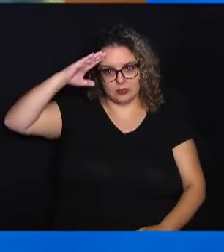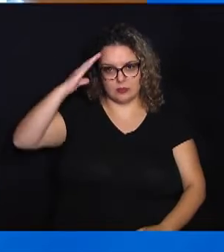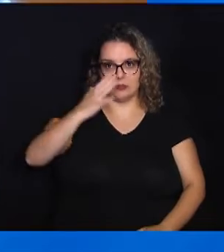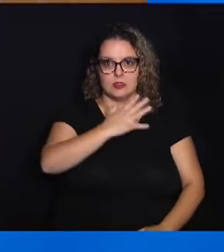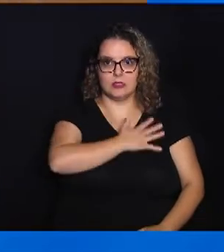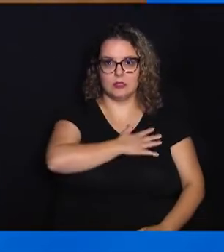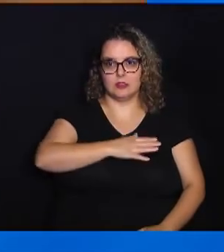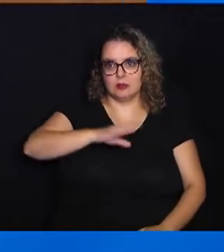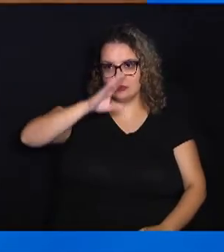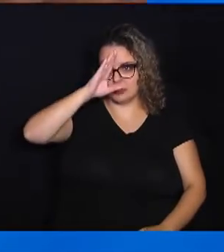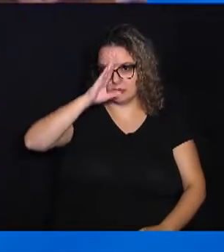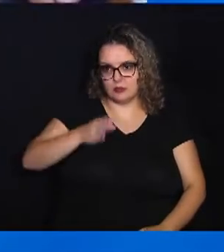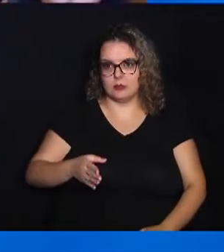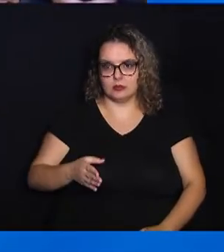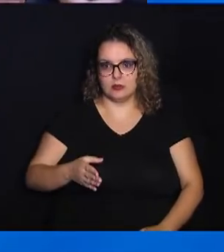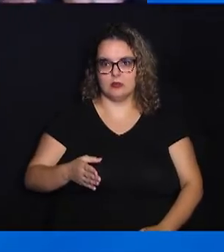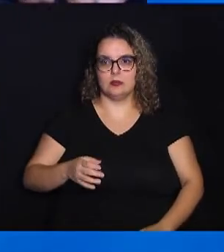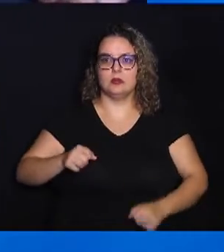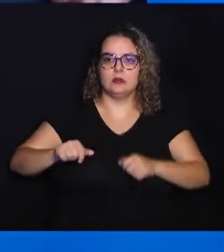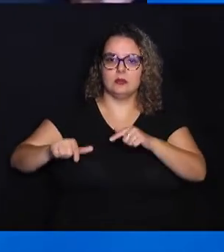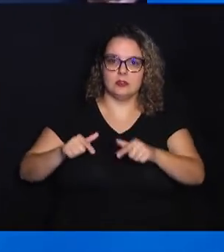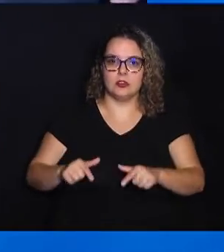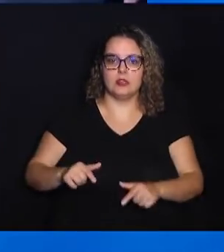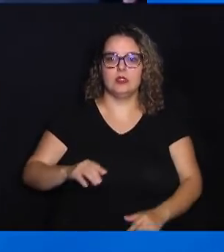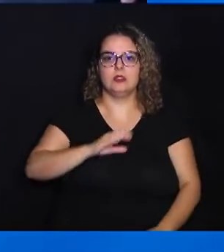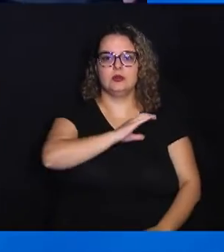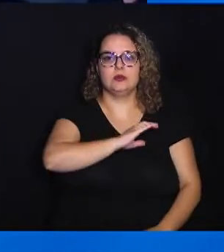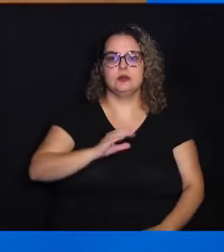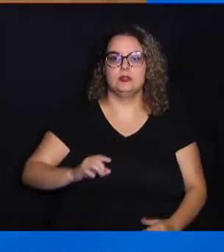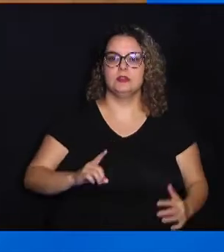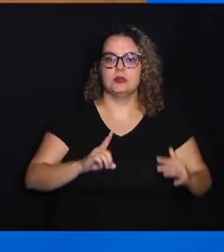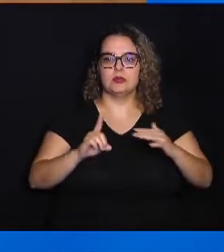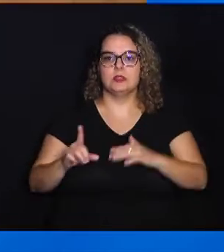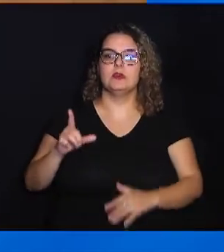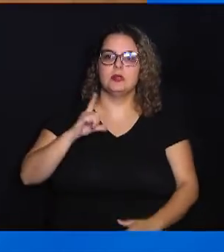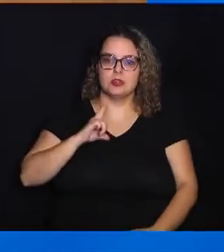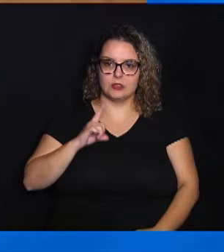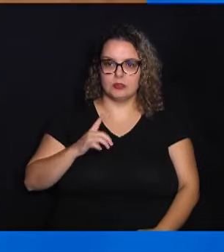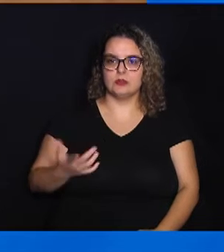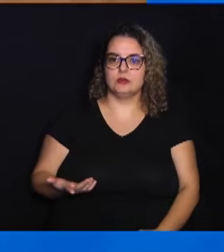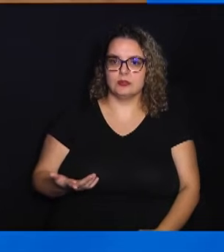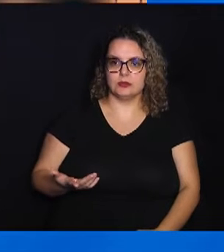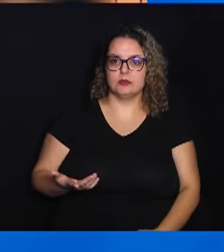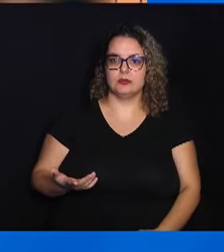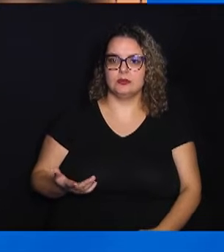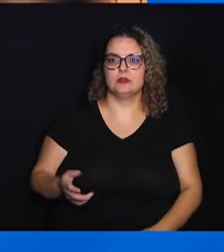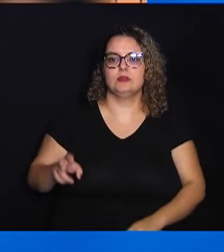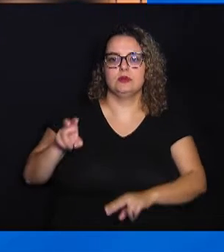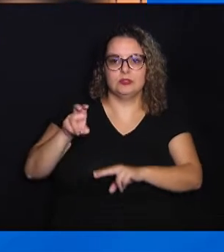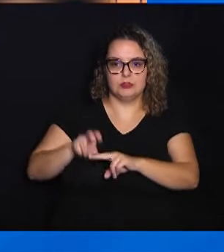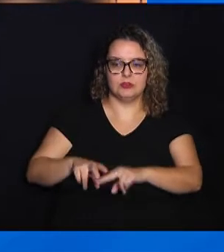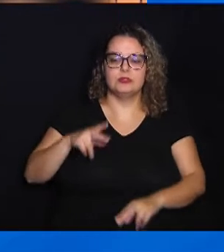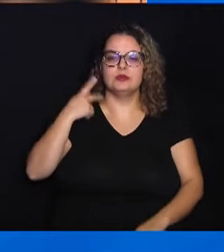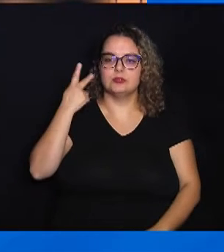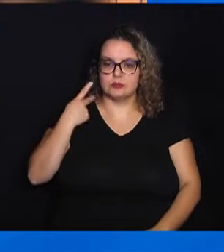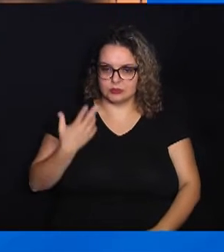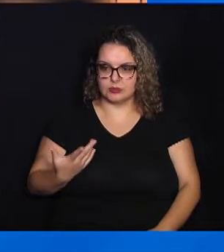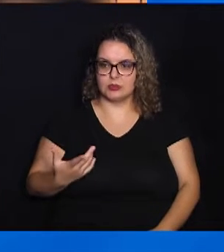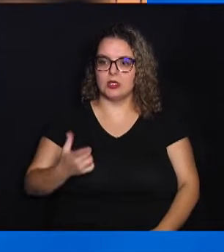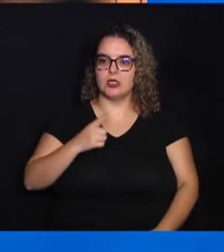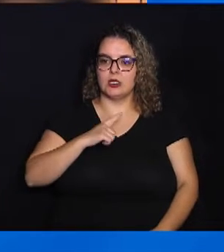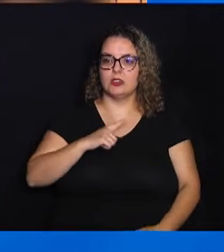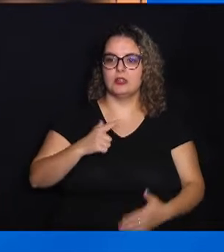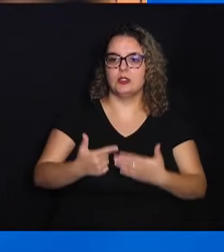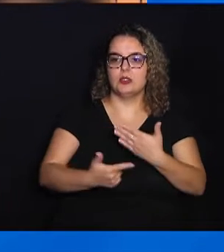da minha formação cristã, eu tinha que realmente sentar aqui na cadeira de vereador e ter um